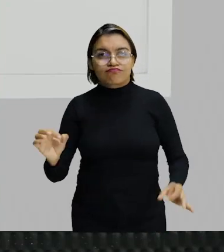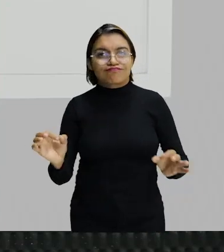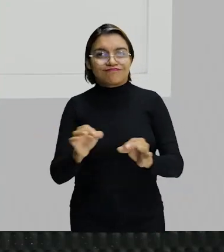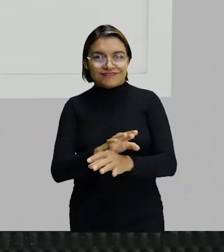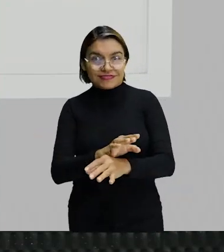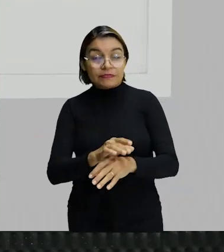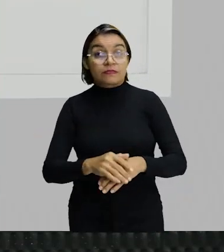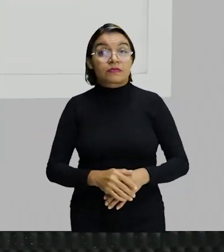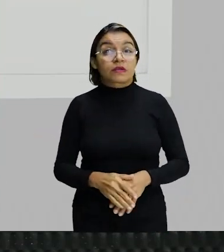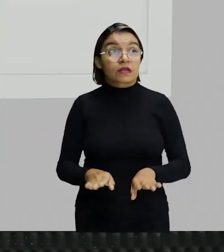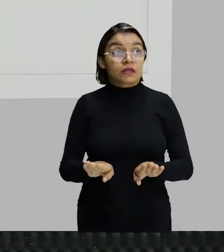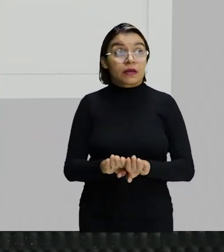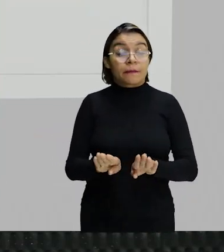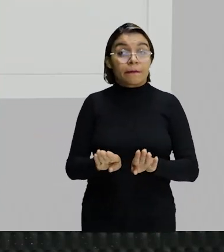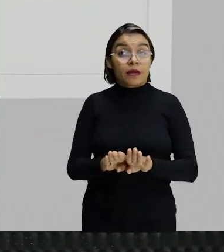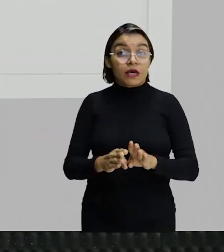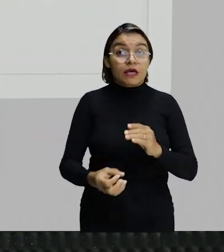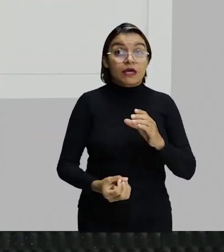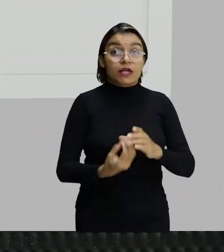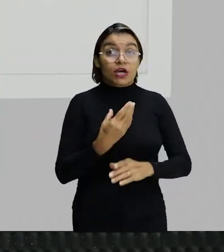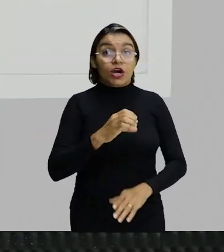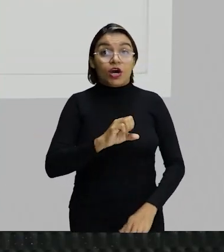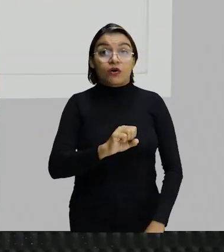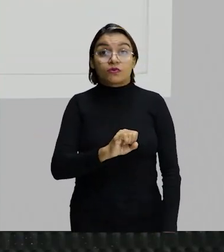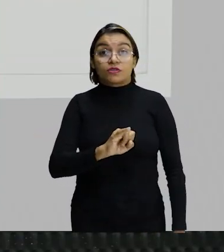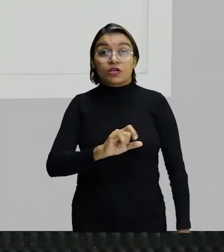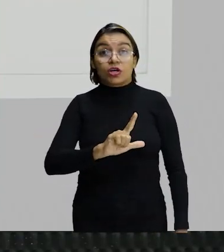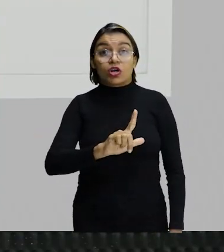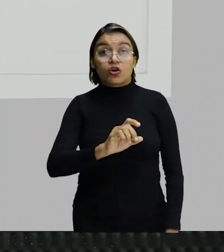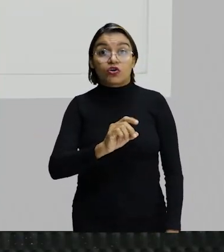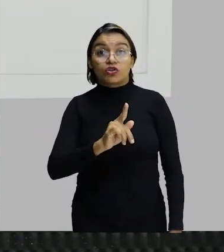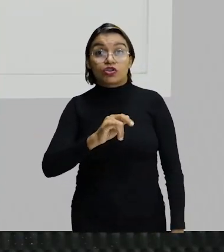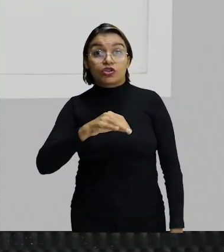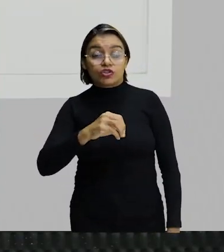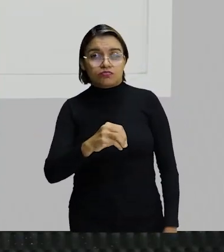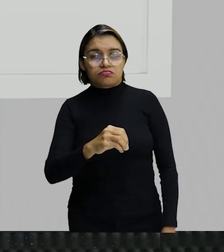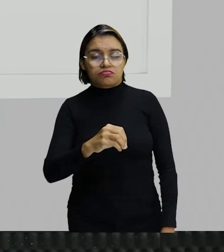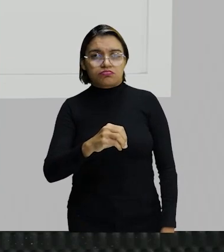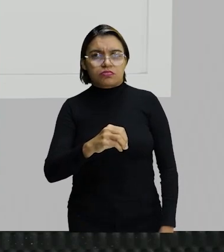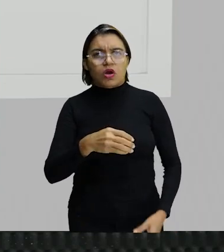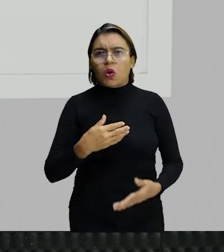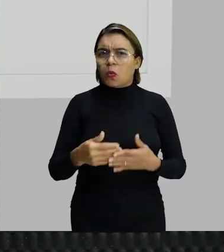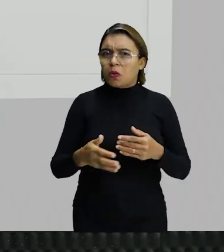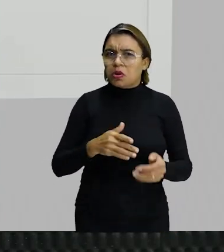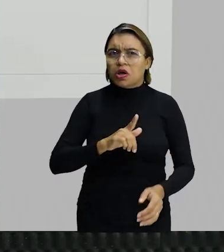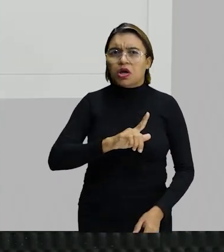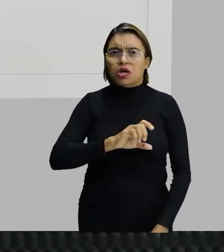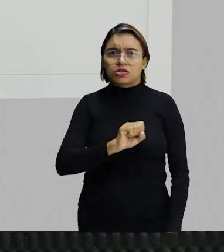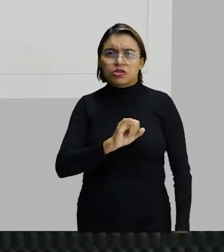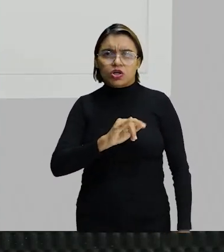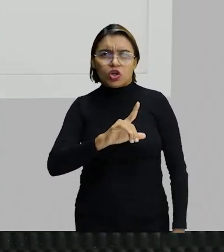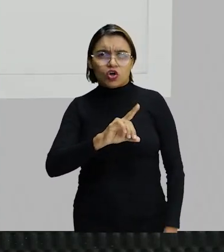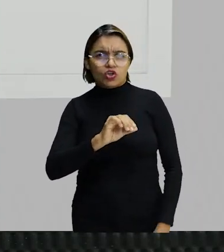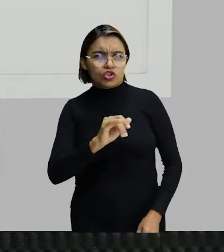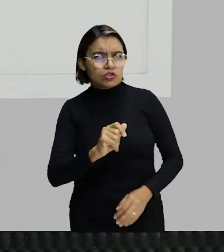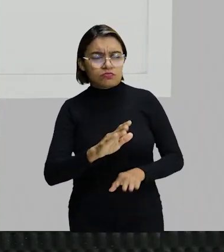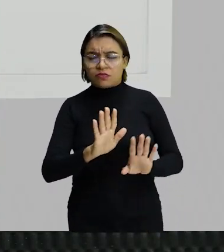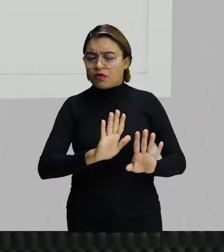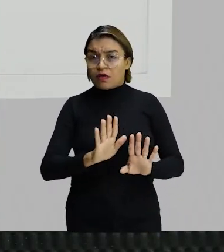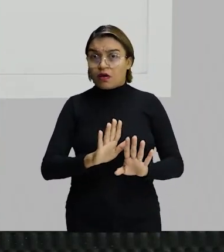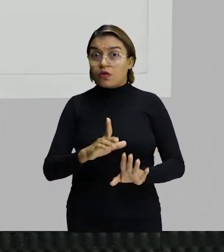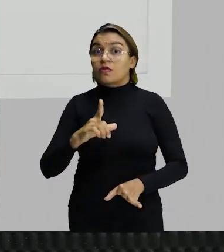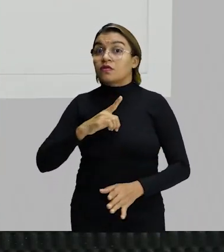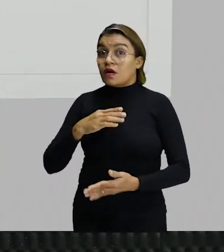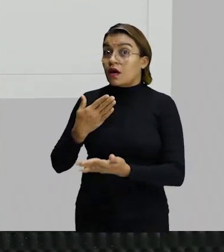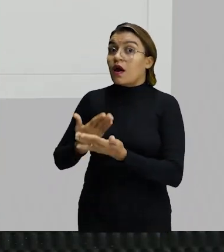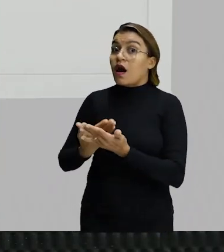Então aqui eu formo um silogismo, aí tu vai dizer assim, professor, qualquer silogismo, não é qualquer silogismo, nós temos uma aula aqui com